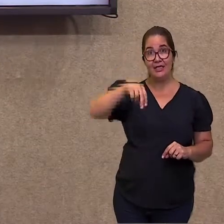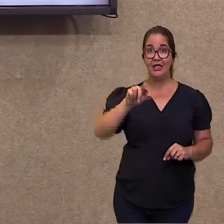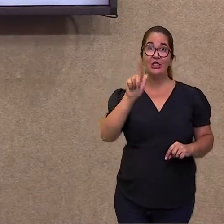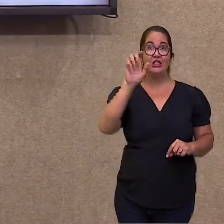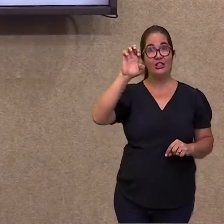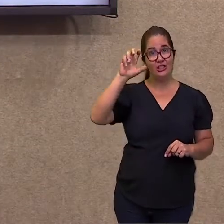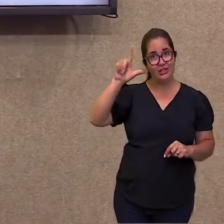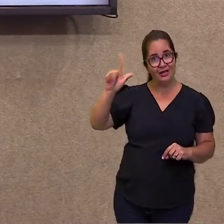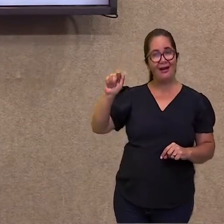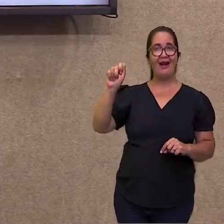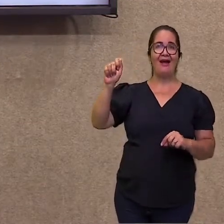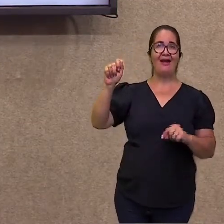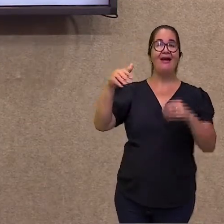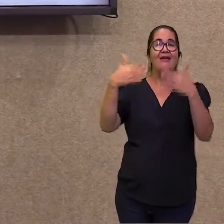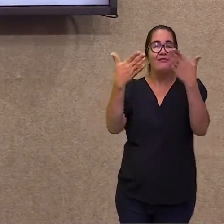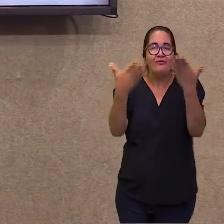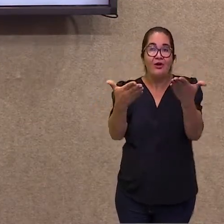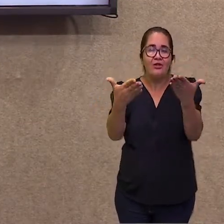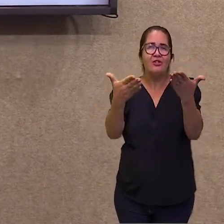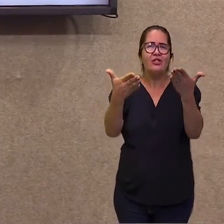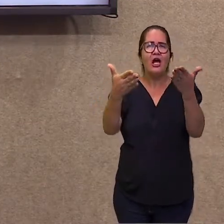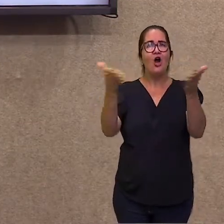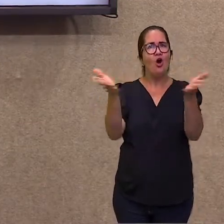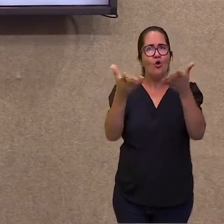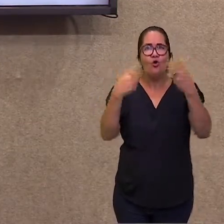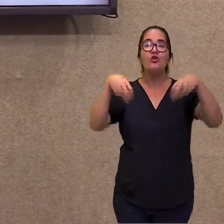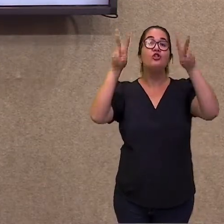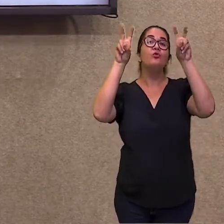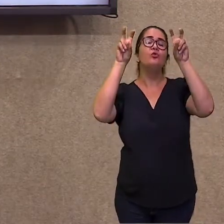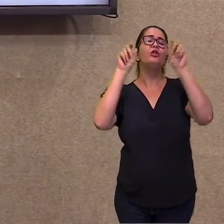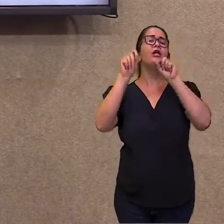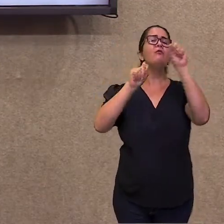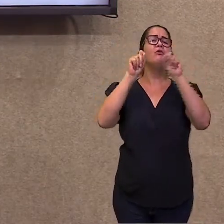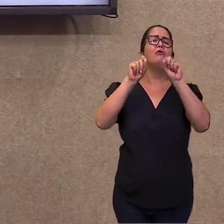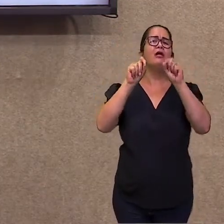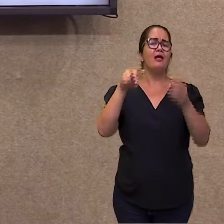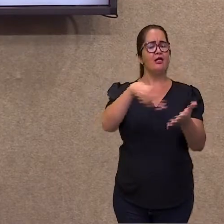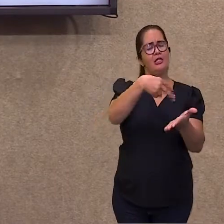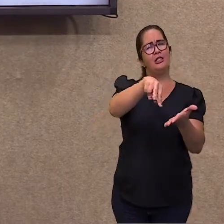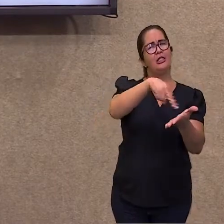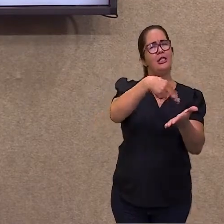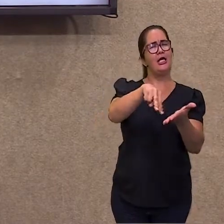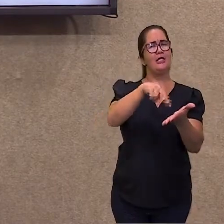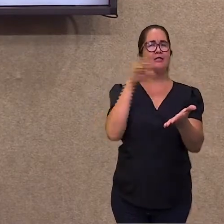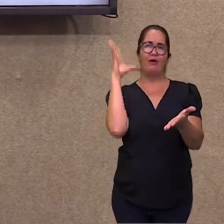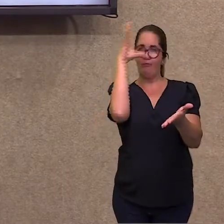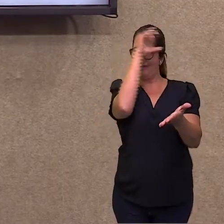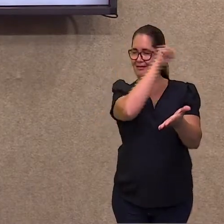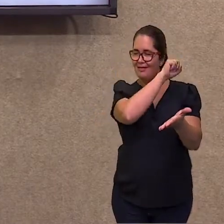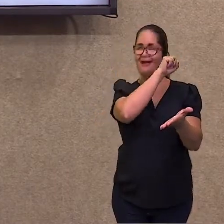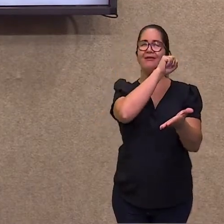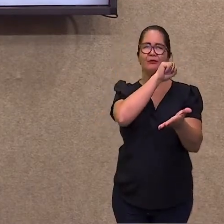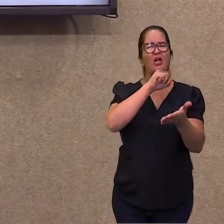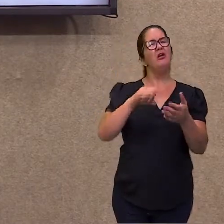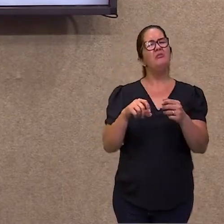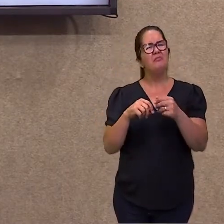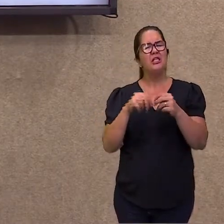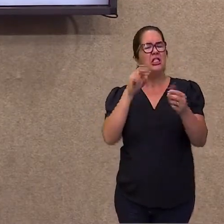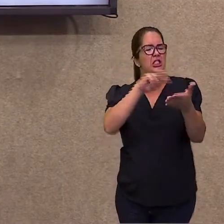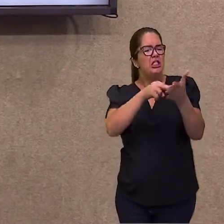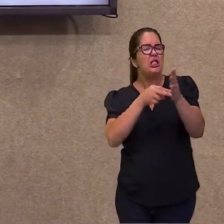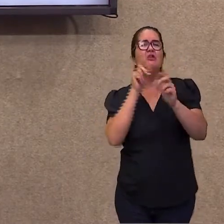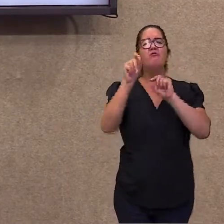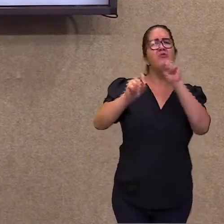juntos o que é dança. Dança, professora, mas eu sei o que é dança. Será? Dentro do contexto histórico da dança, o que